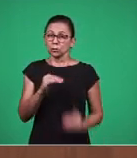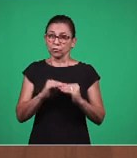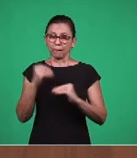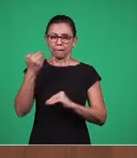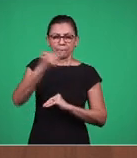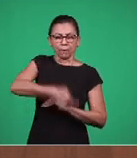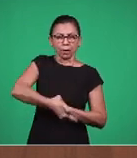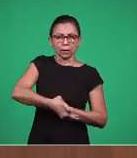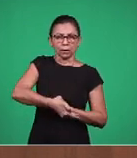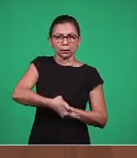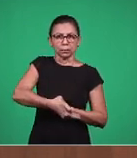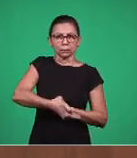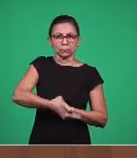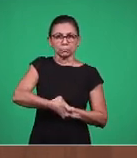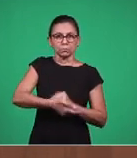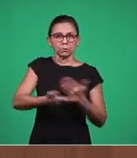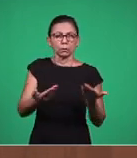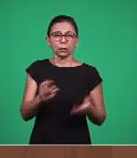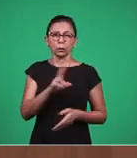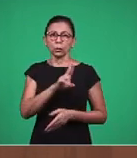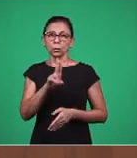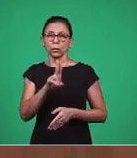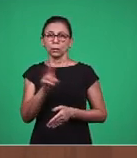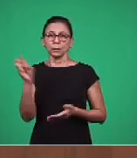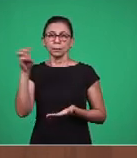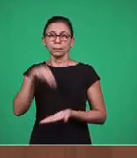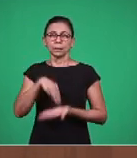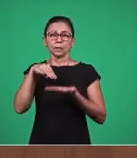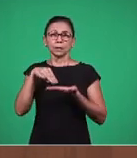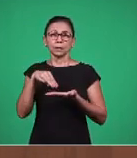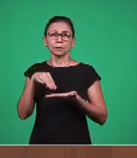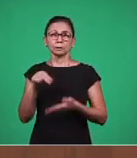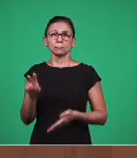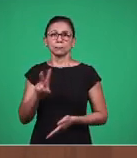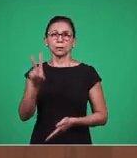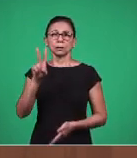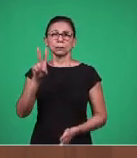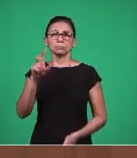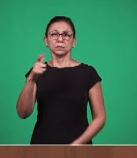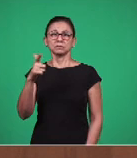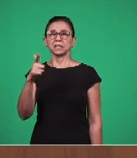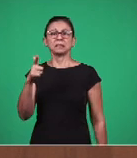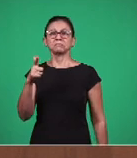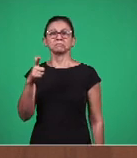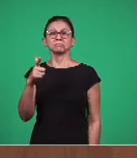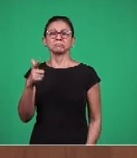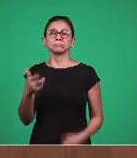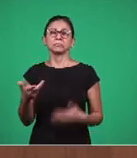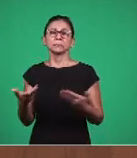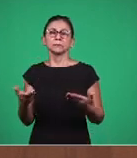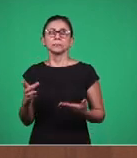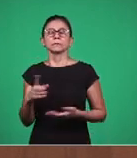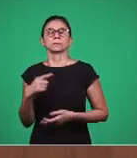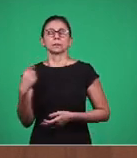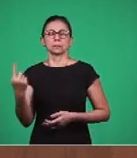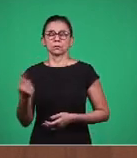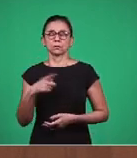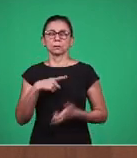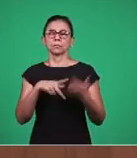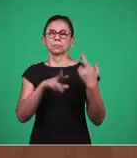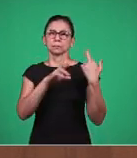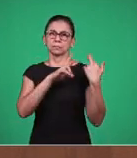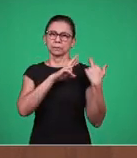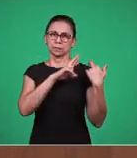valor nenhum. Mas nós temos a responsabilidade desse projeto. É para nós, para os que estão em nossa